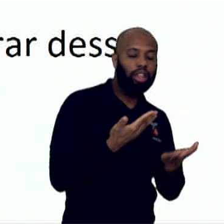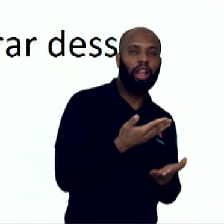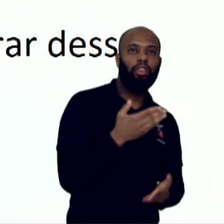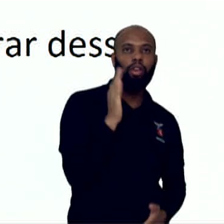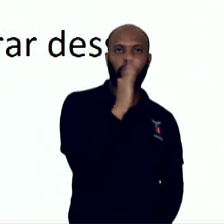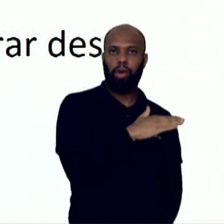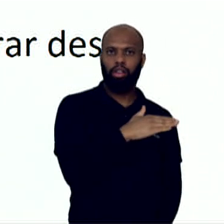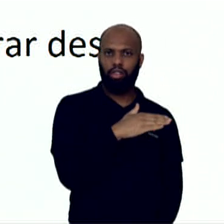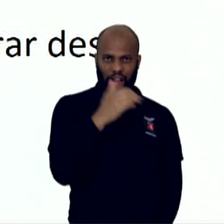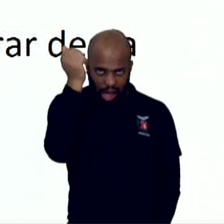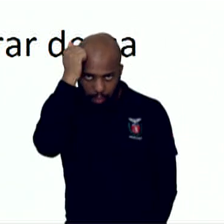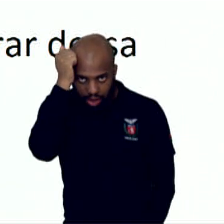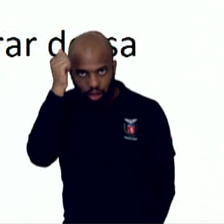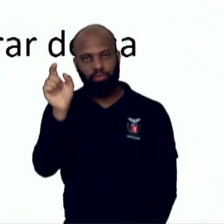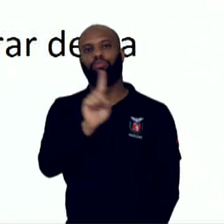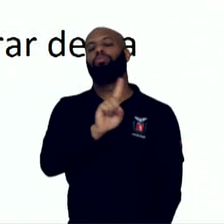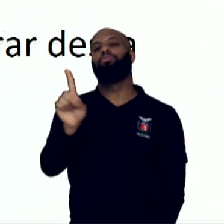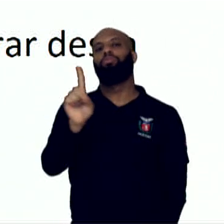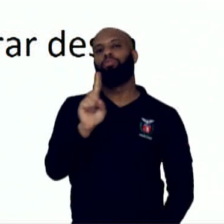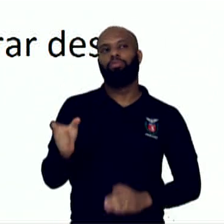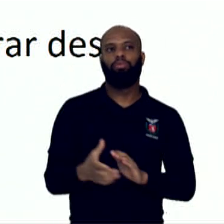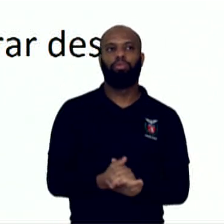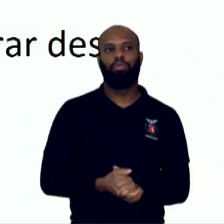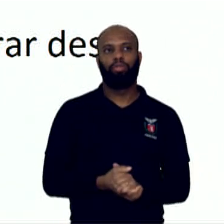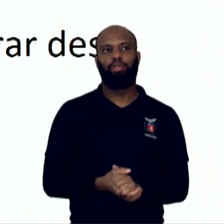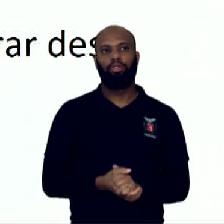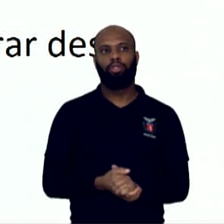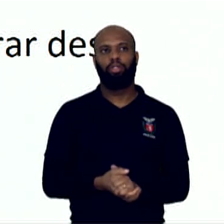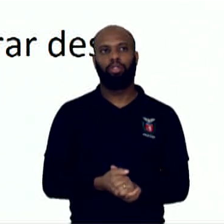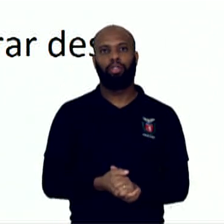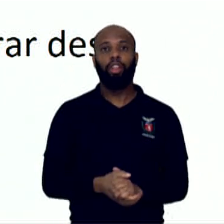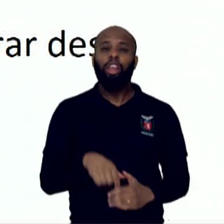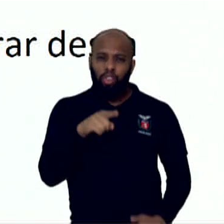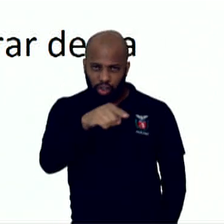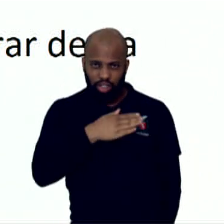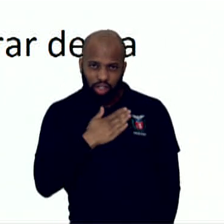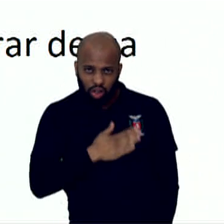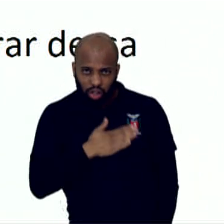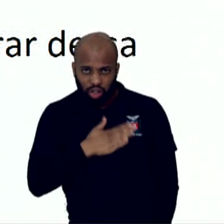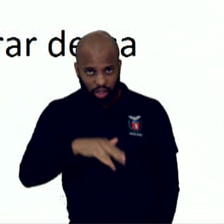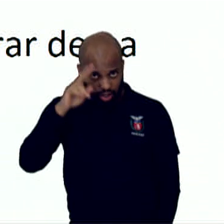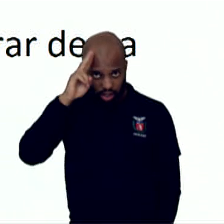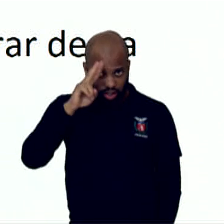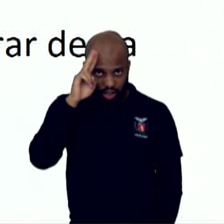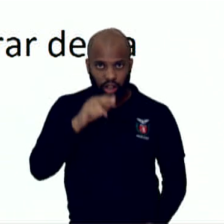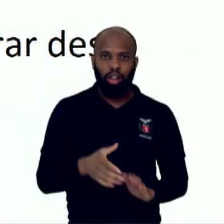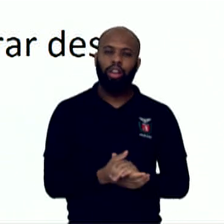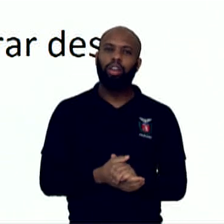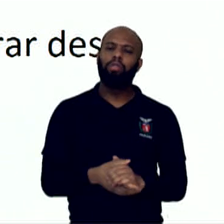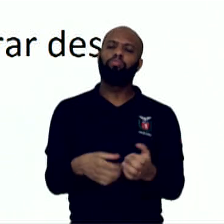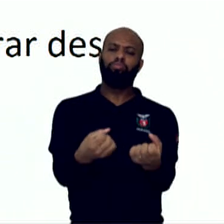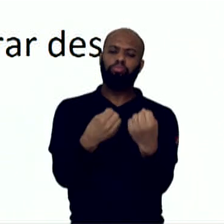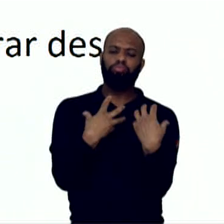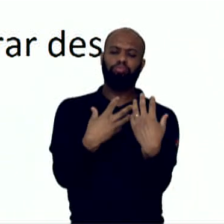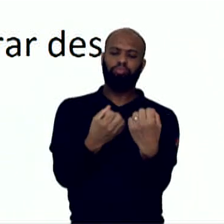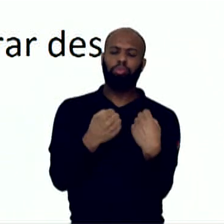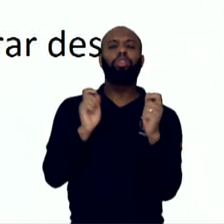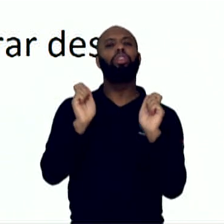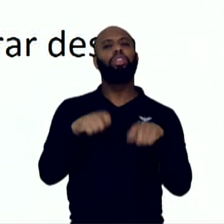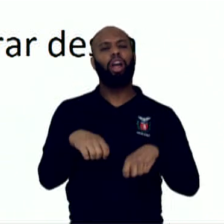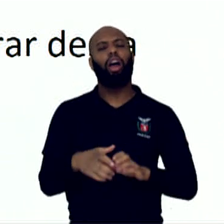não se arrependeu, olha lá. Então, você gostou da história? Que lição podemos